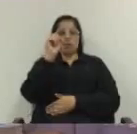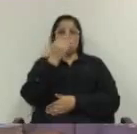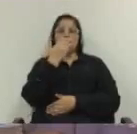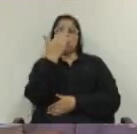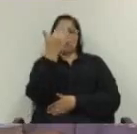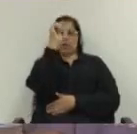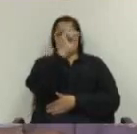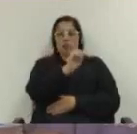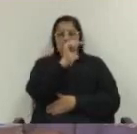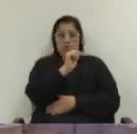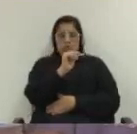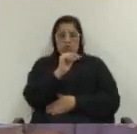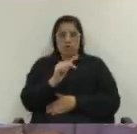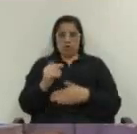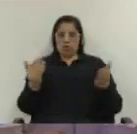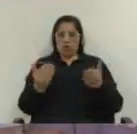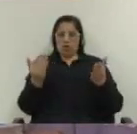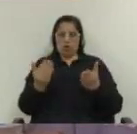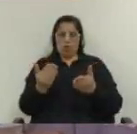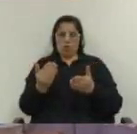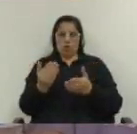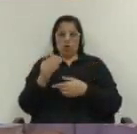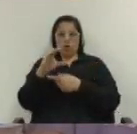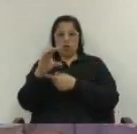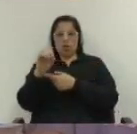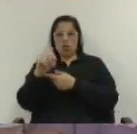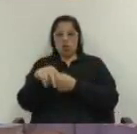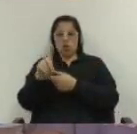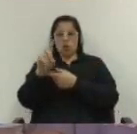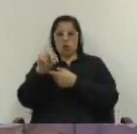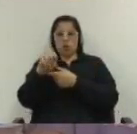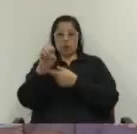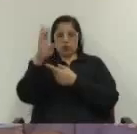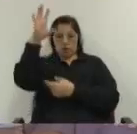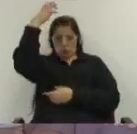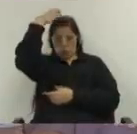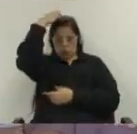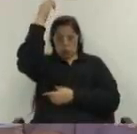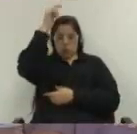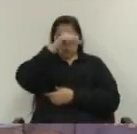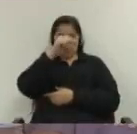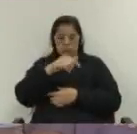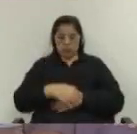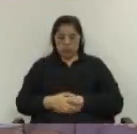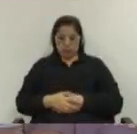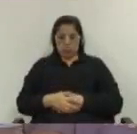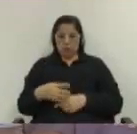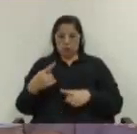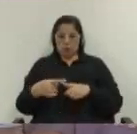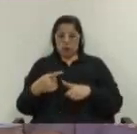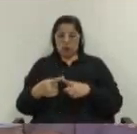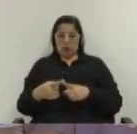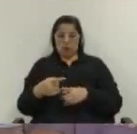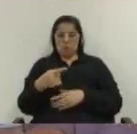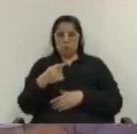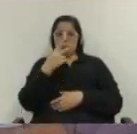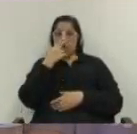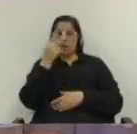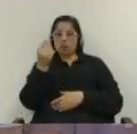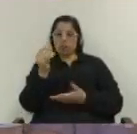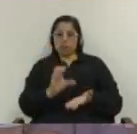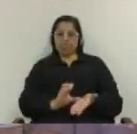a condenação por improbidade administrativa e enriquecimento ilícito e enriquecimento